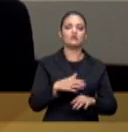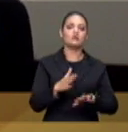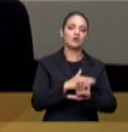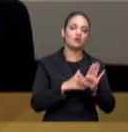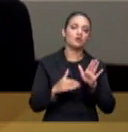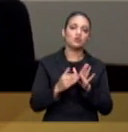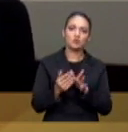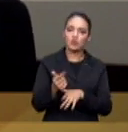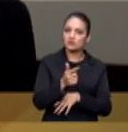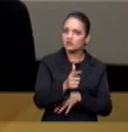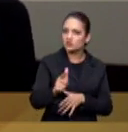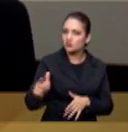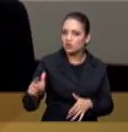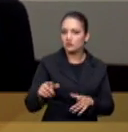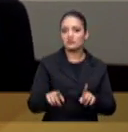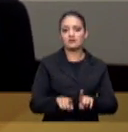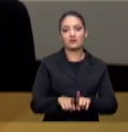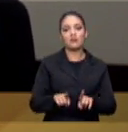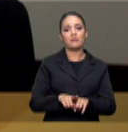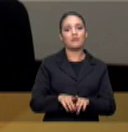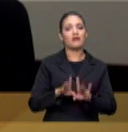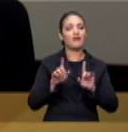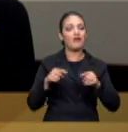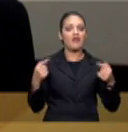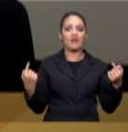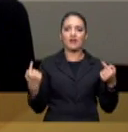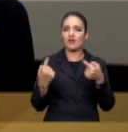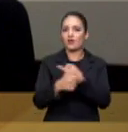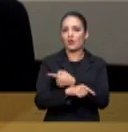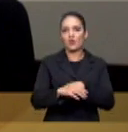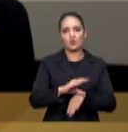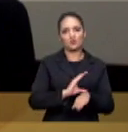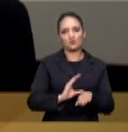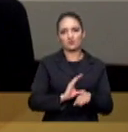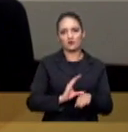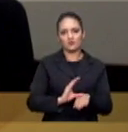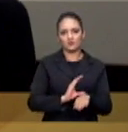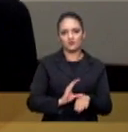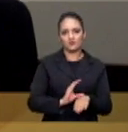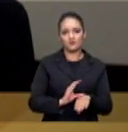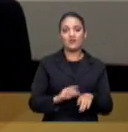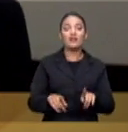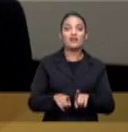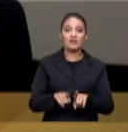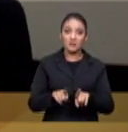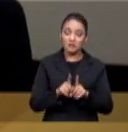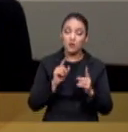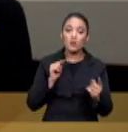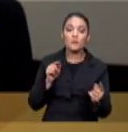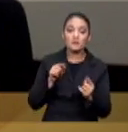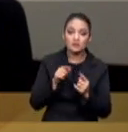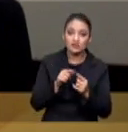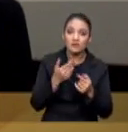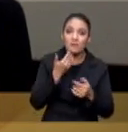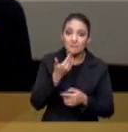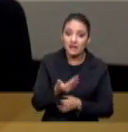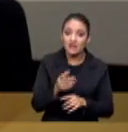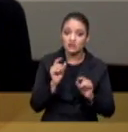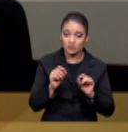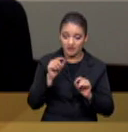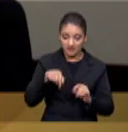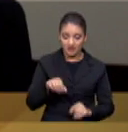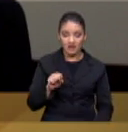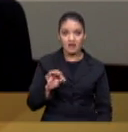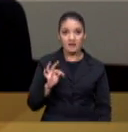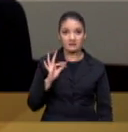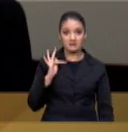as subsequentes, são completamente incompatíveis com a Constituição. E pretende justamente que seja declarada por essa